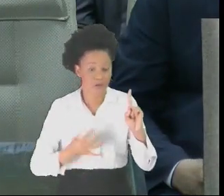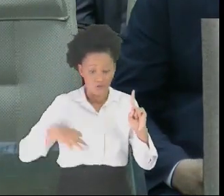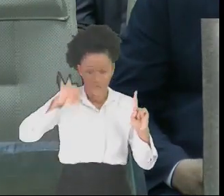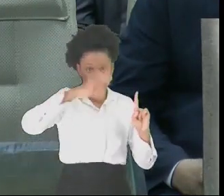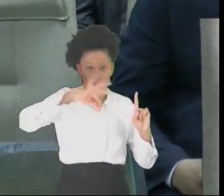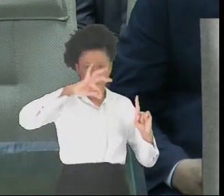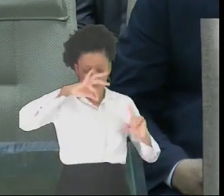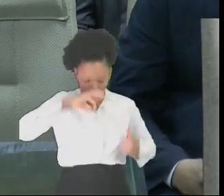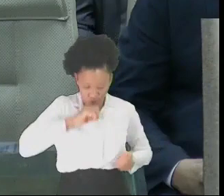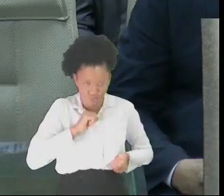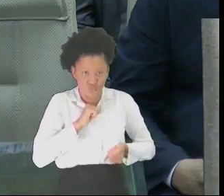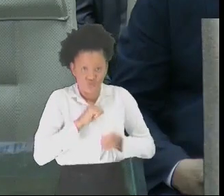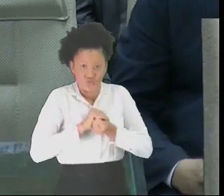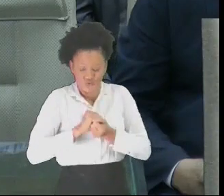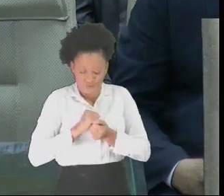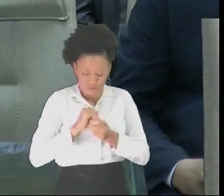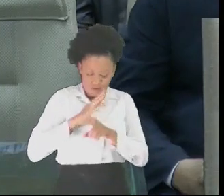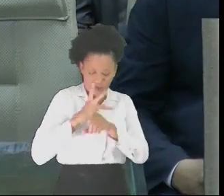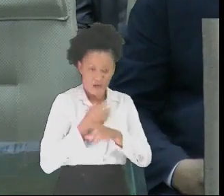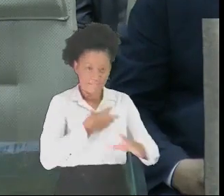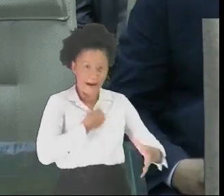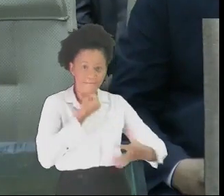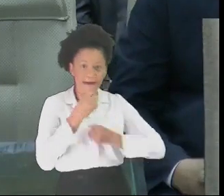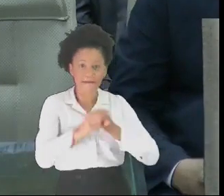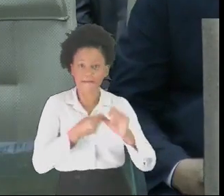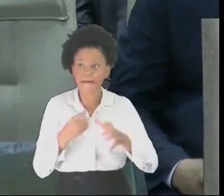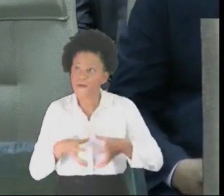da terra levando quem? A igreja.